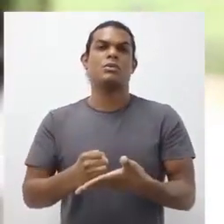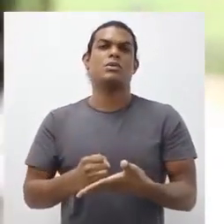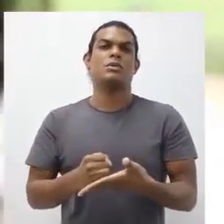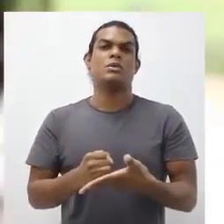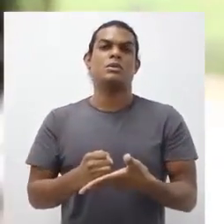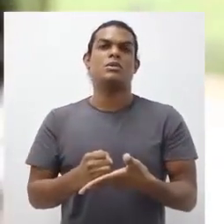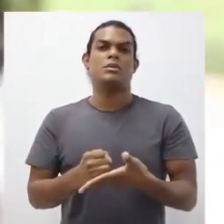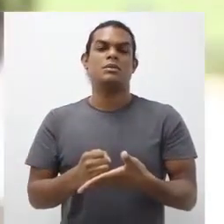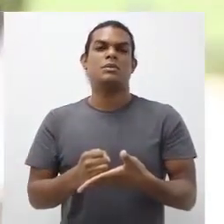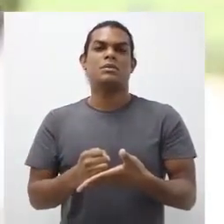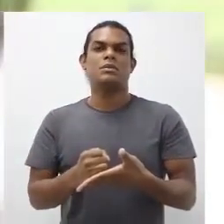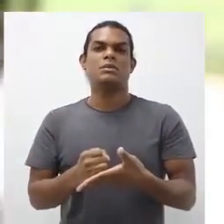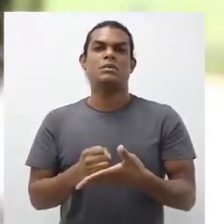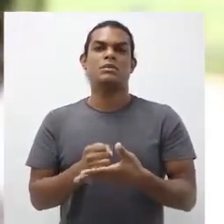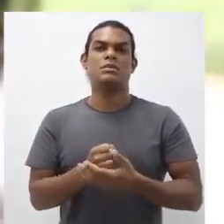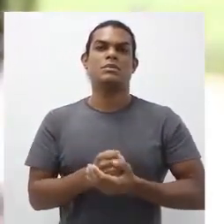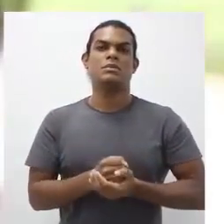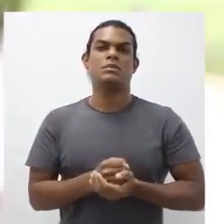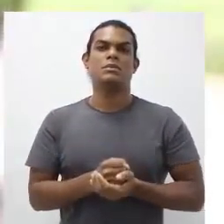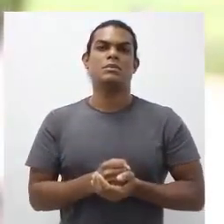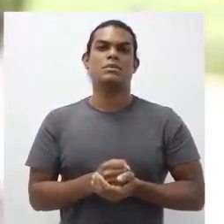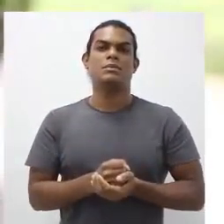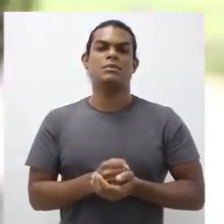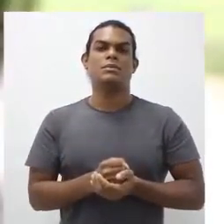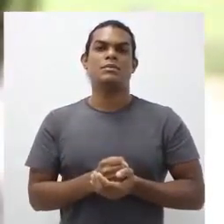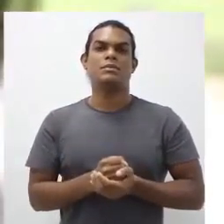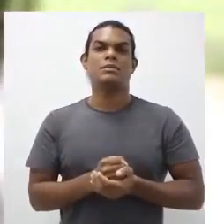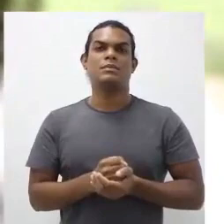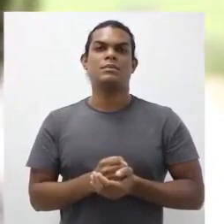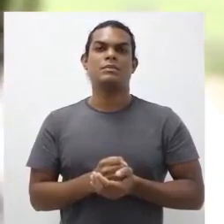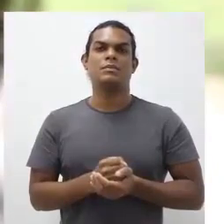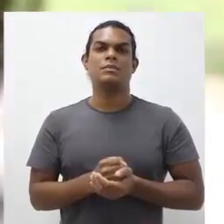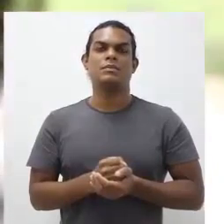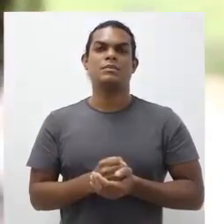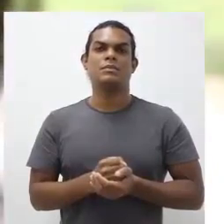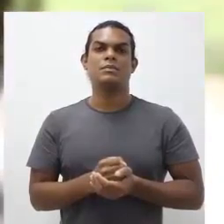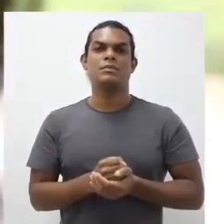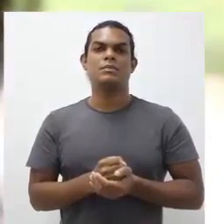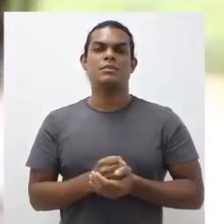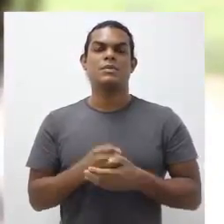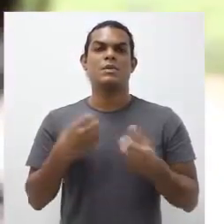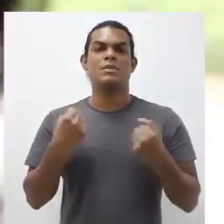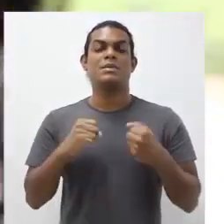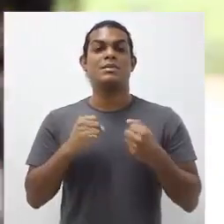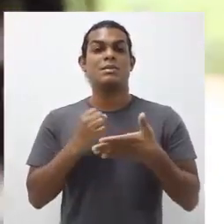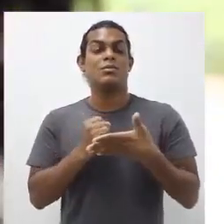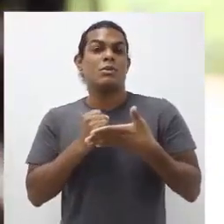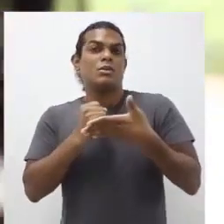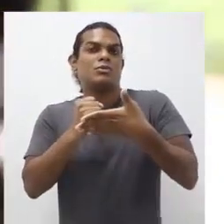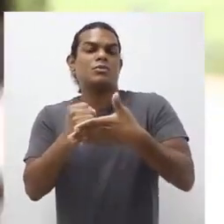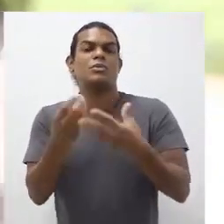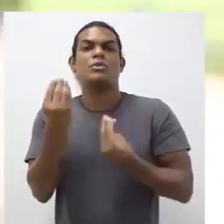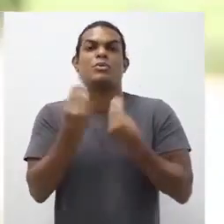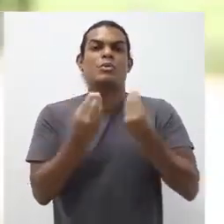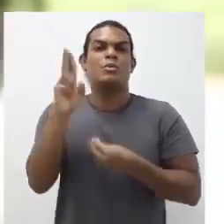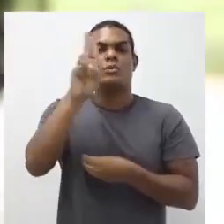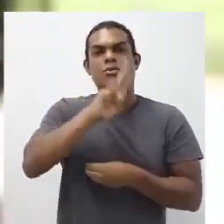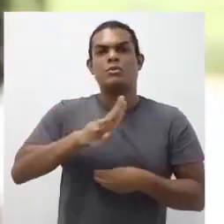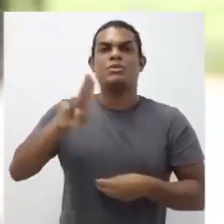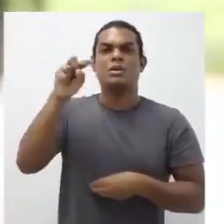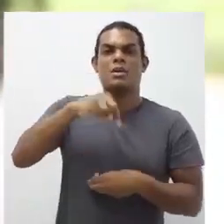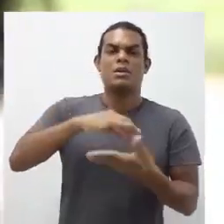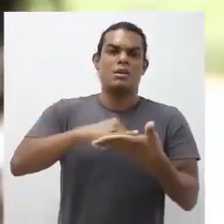um acompanhamento direto sobre os seus primeiros passos desse uso. Então, a gente faz